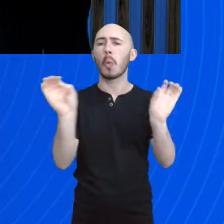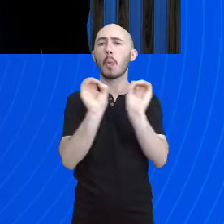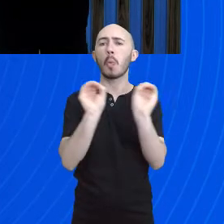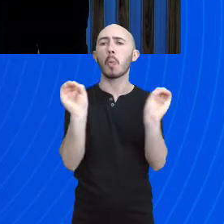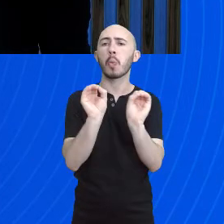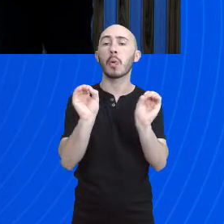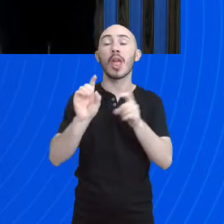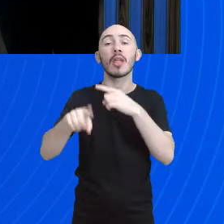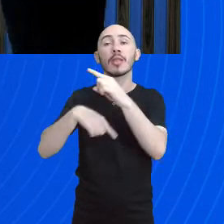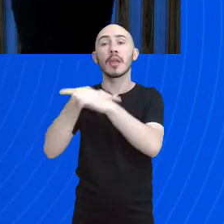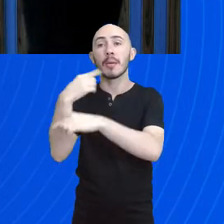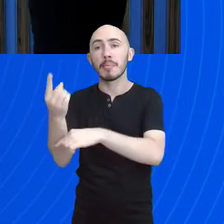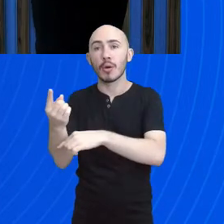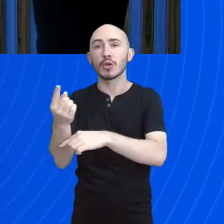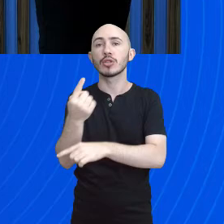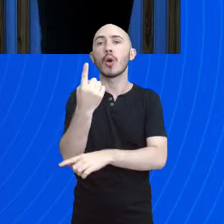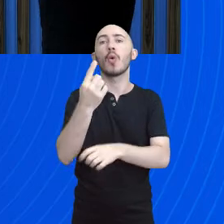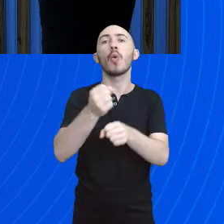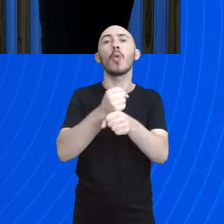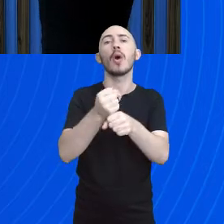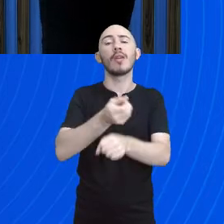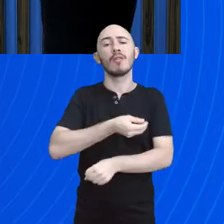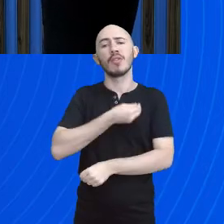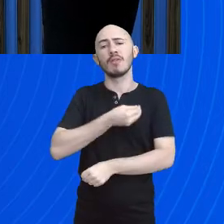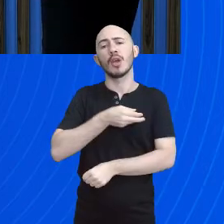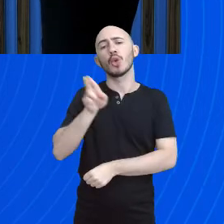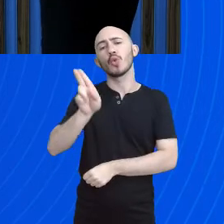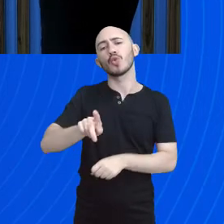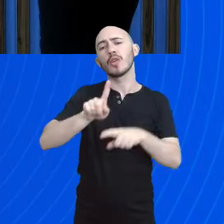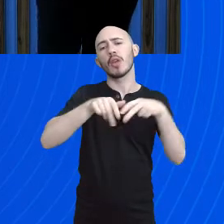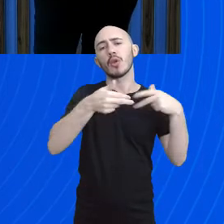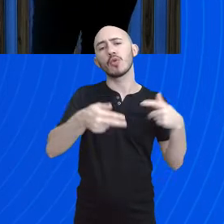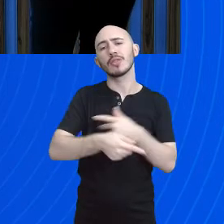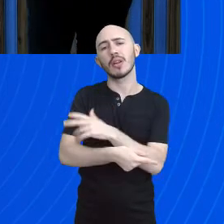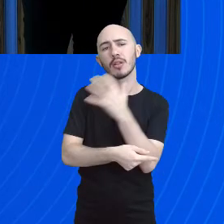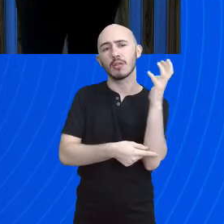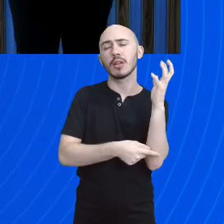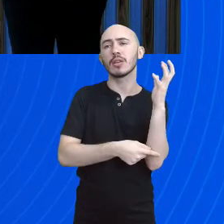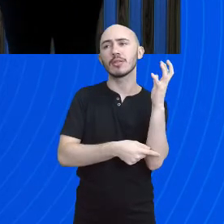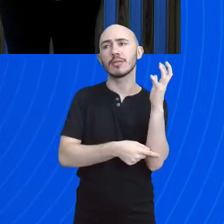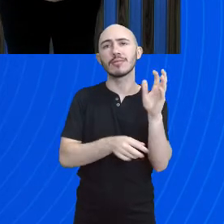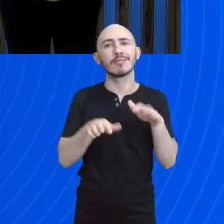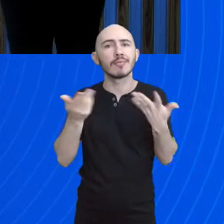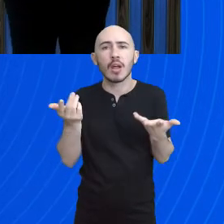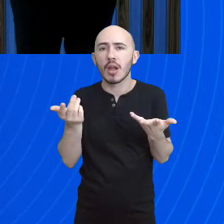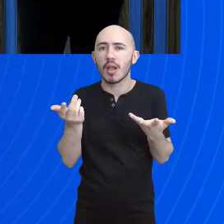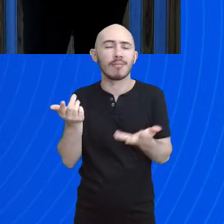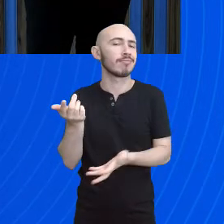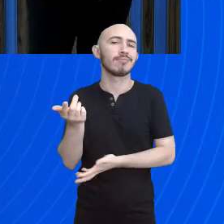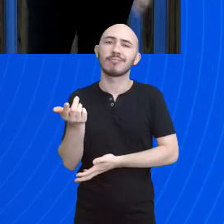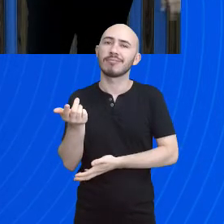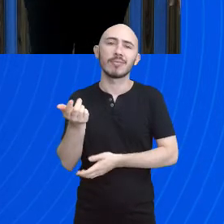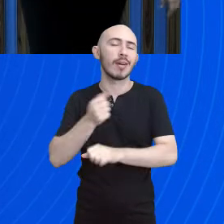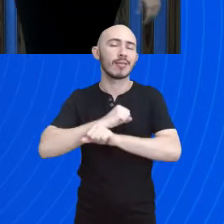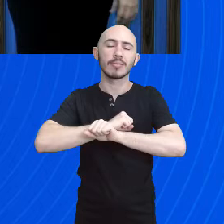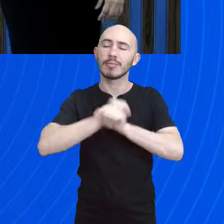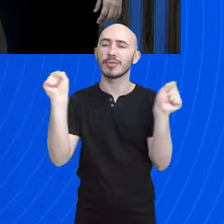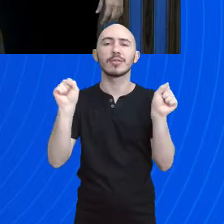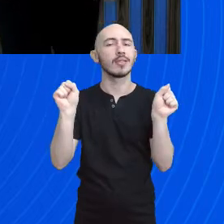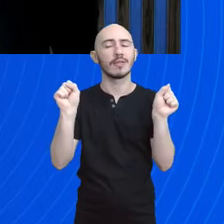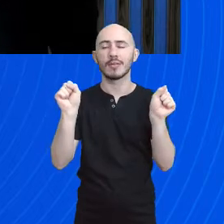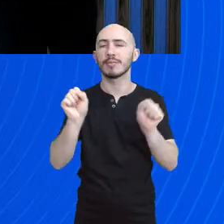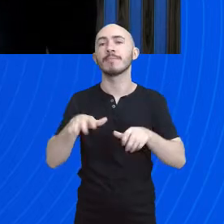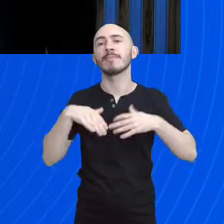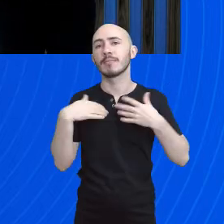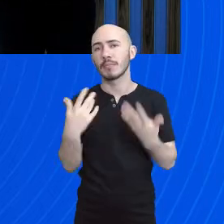para depois passar um ano vivendo desse recurso que a Terra produziu em 15 meses? Não existe essa possibilidade. Então, a